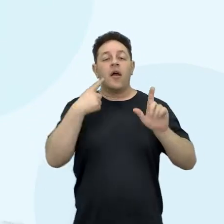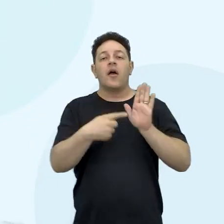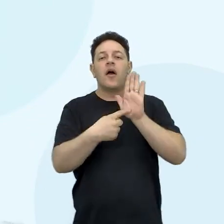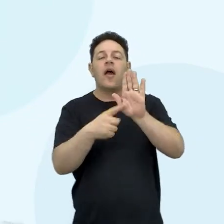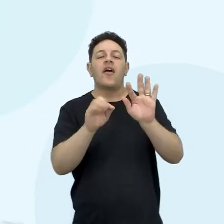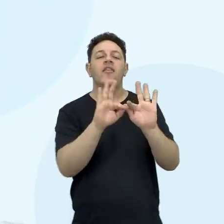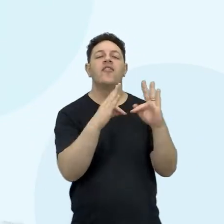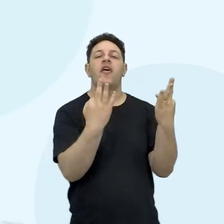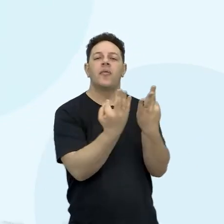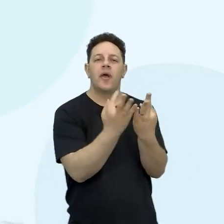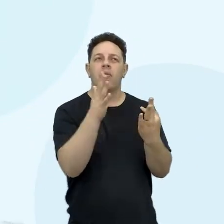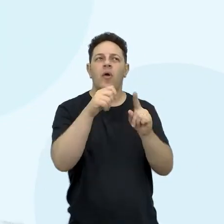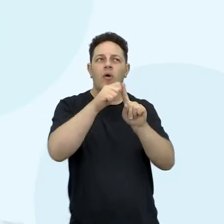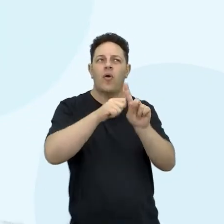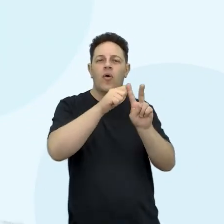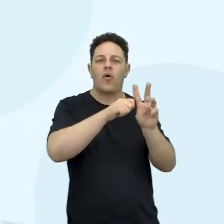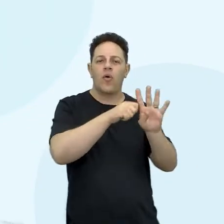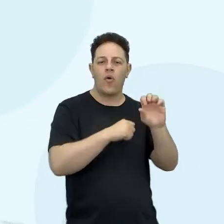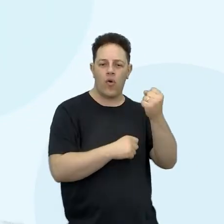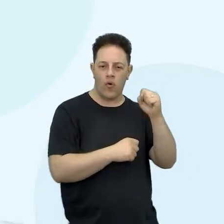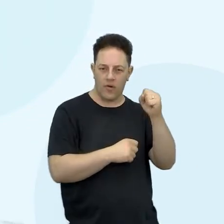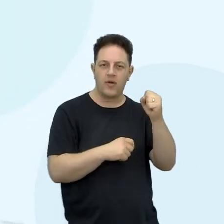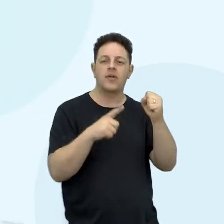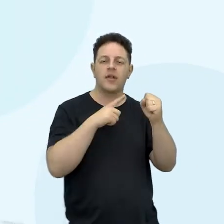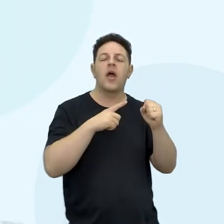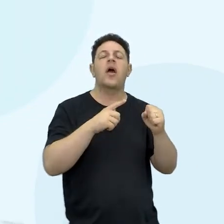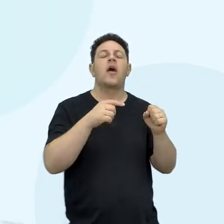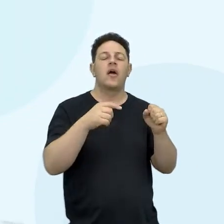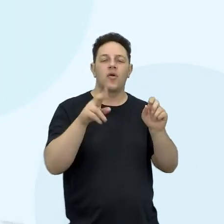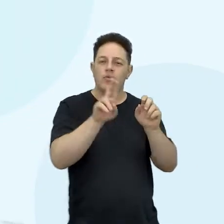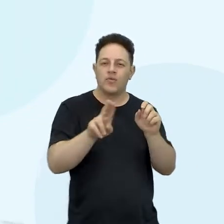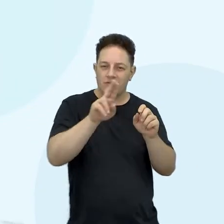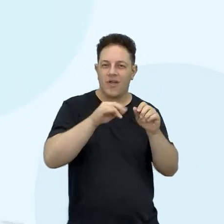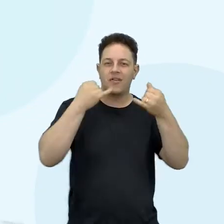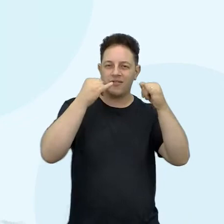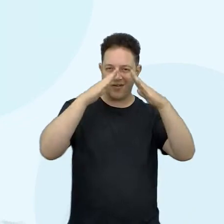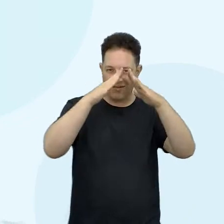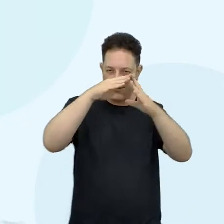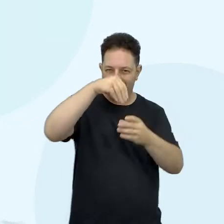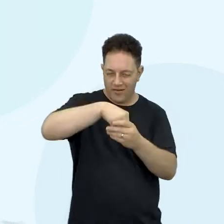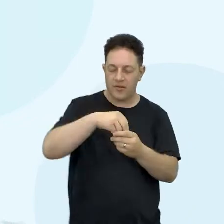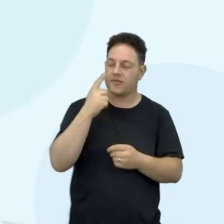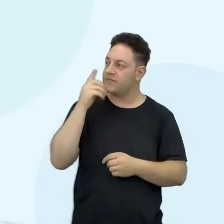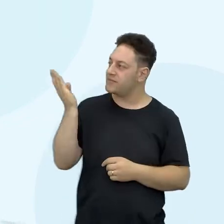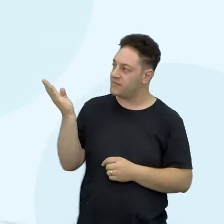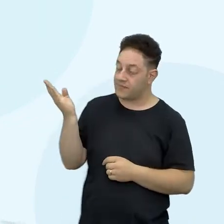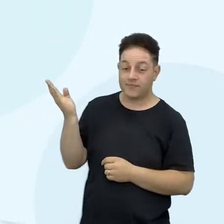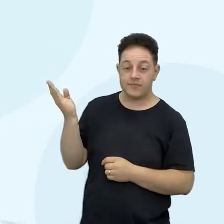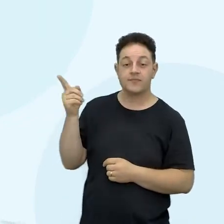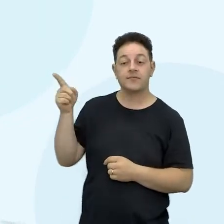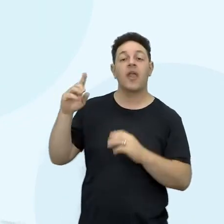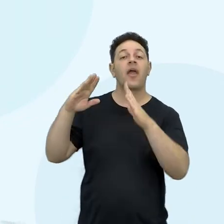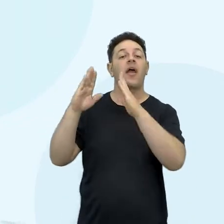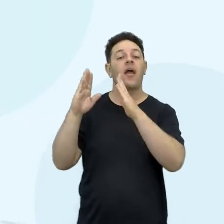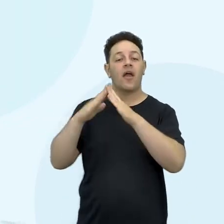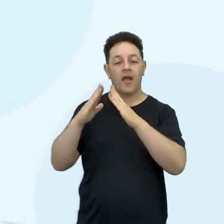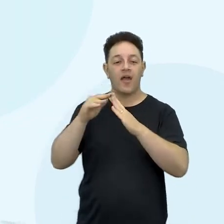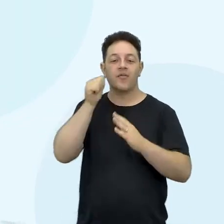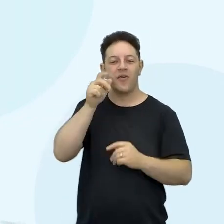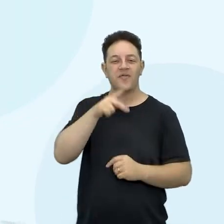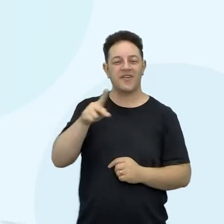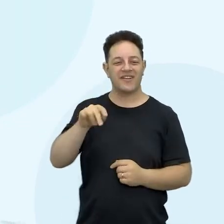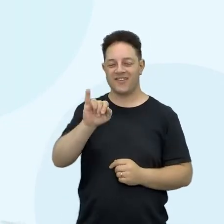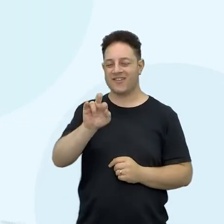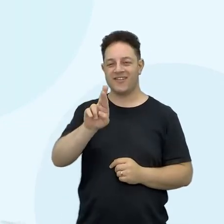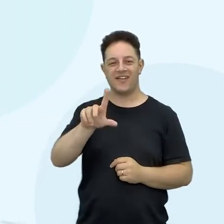família nos últimos 8 meses. E aí eu trouxe esse gráfico, nós já conversamos anteriormente, que este é o consumo da casa da professora Ilana, a